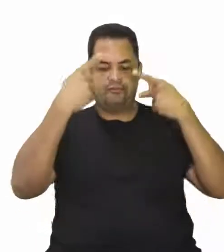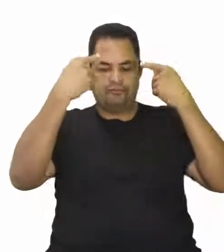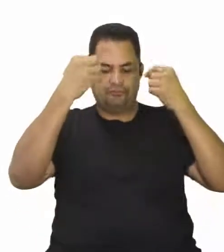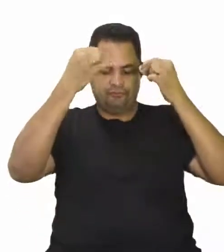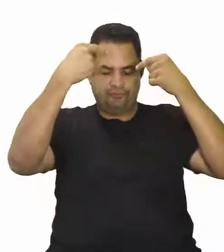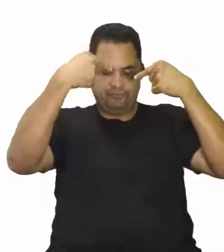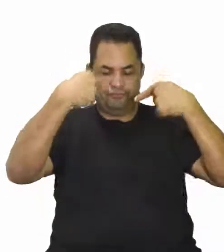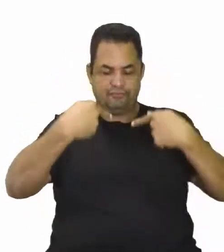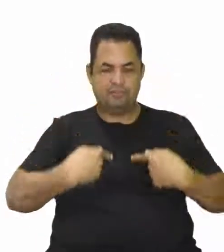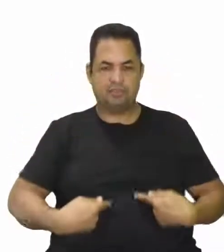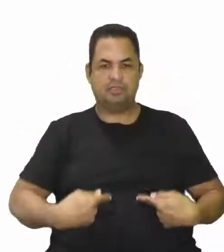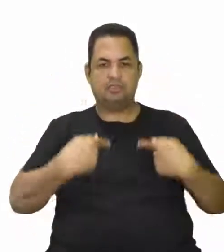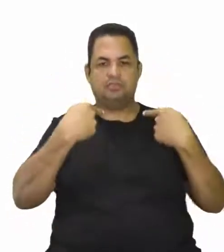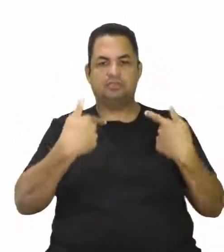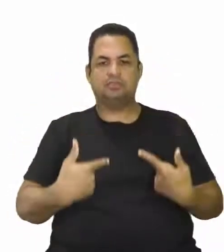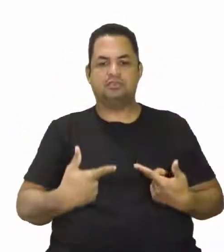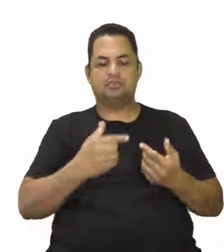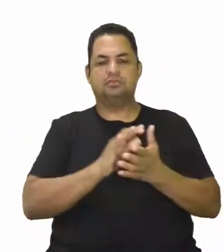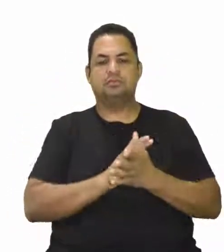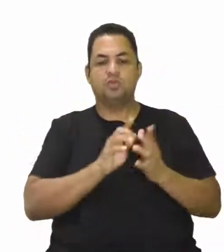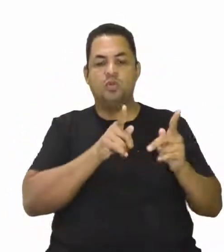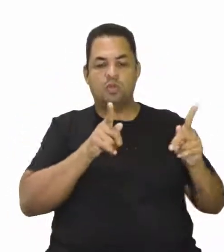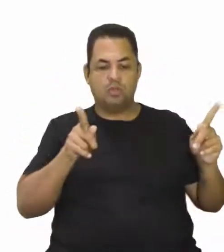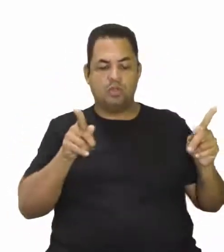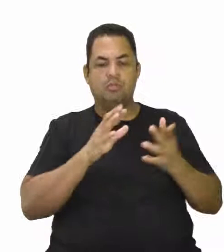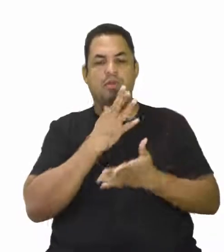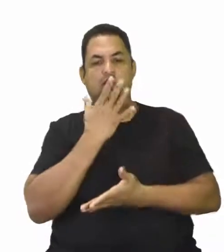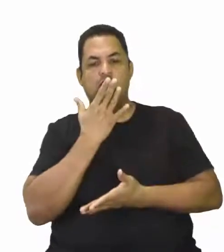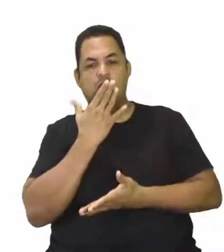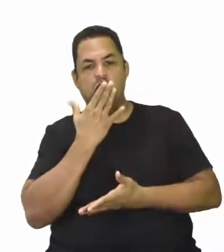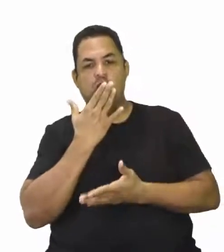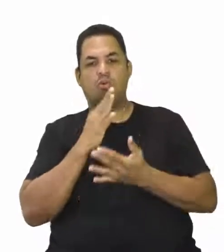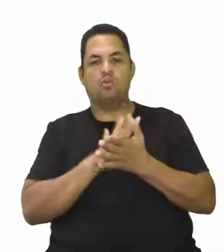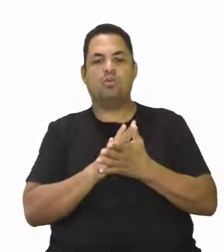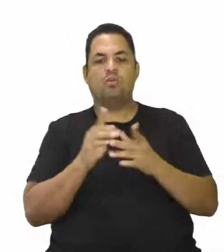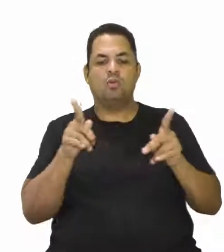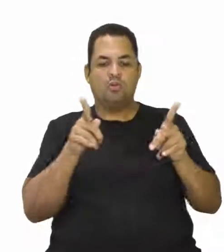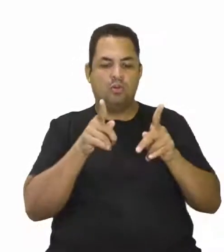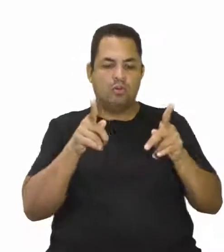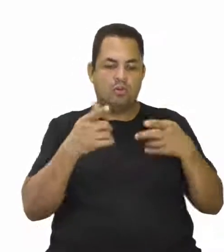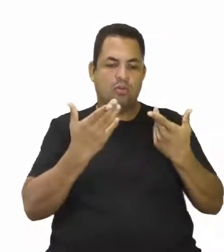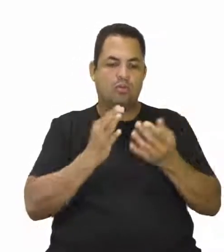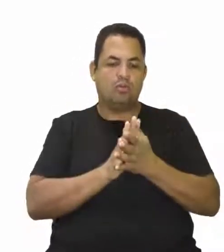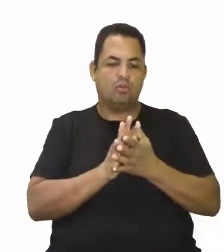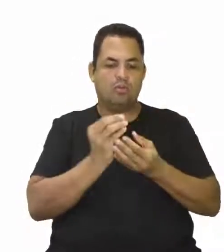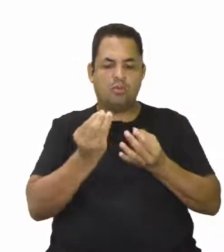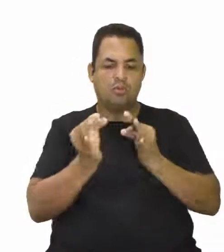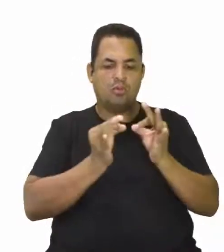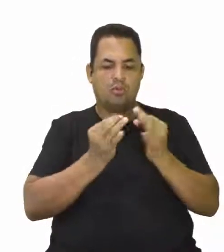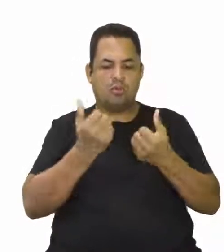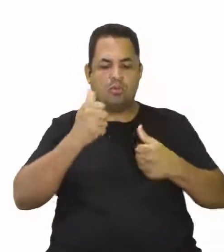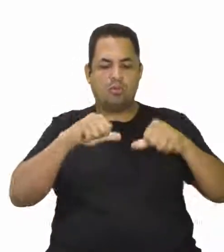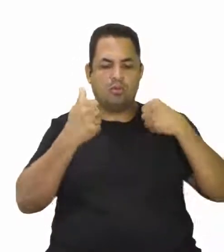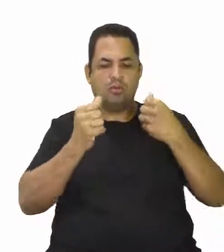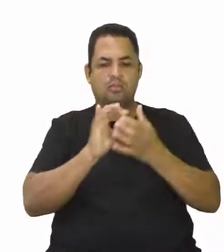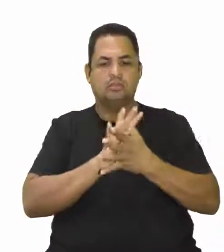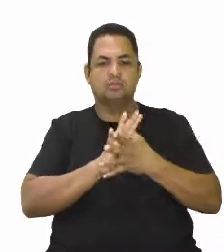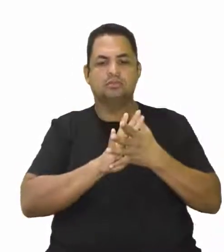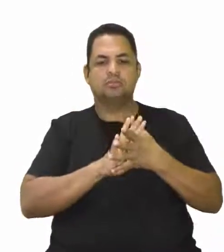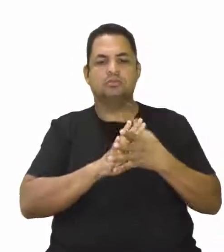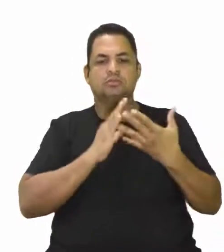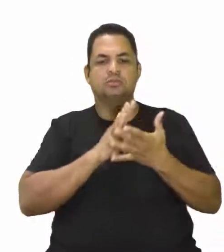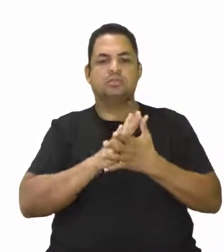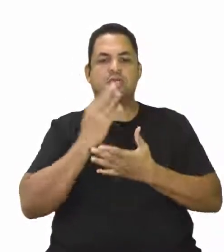ou seja, o tamanho, a cor, a forma, ou ainda qualidades